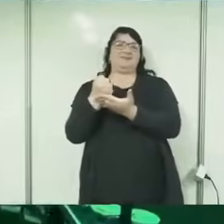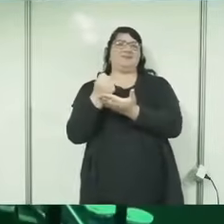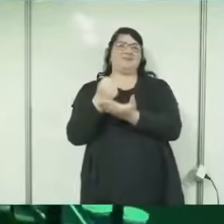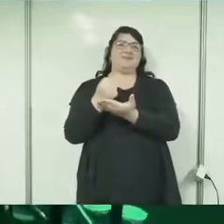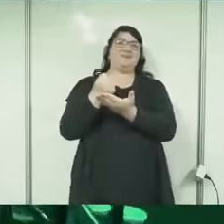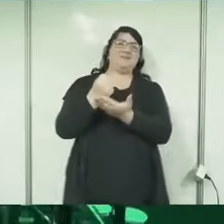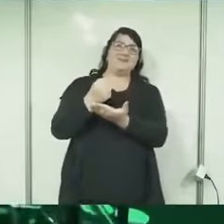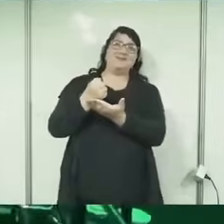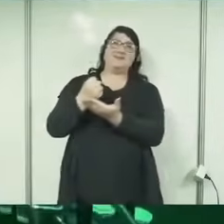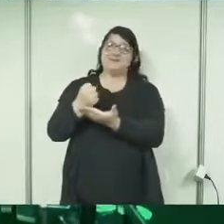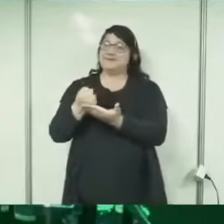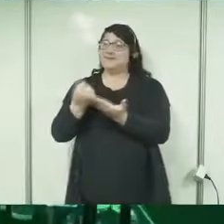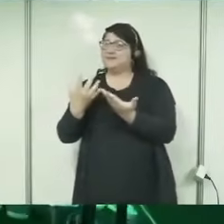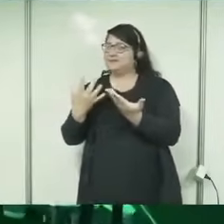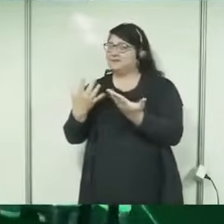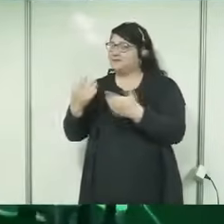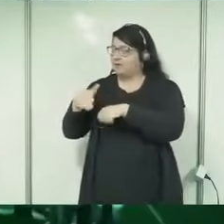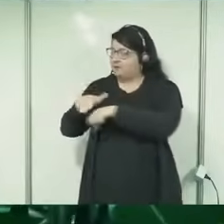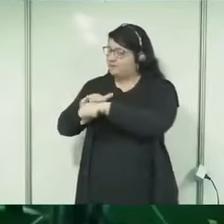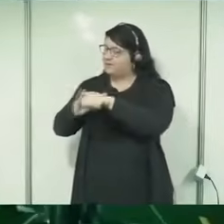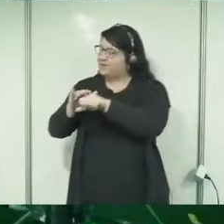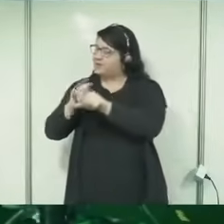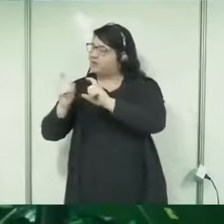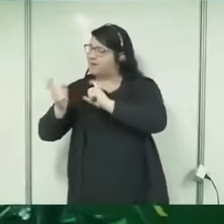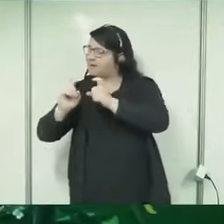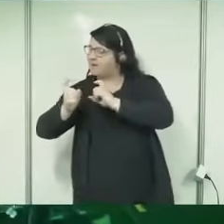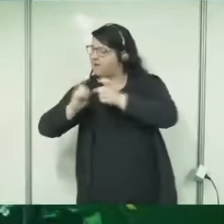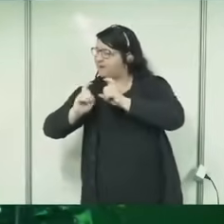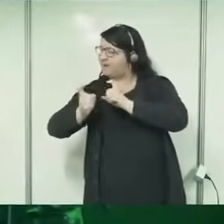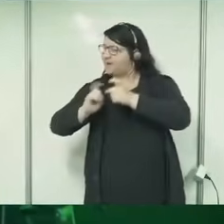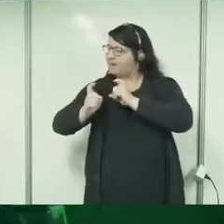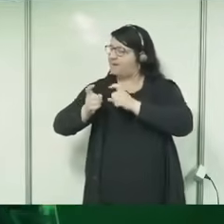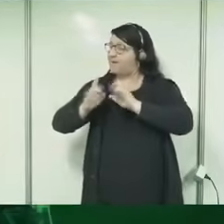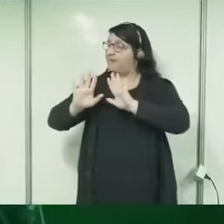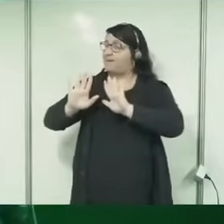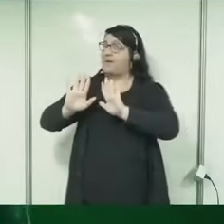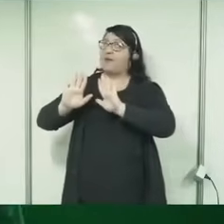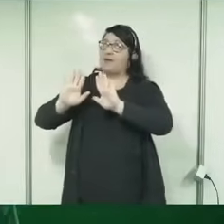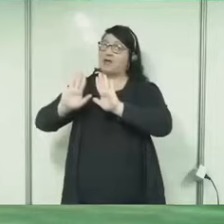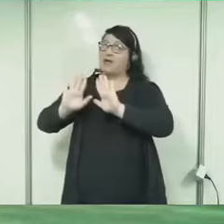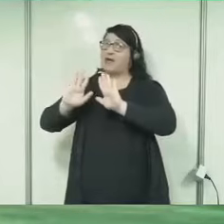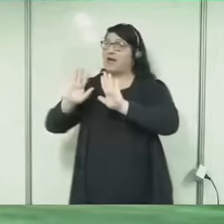Discutiram, mas se perdoaram, e sempre houve a vontade